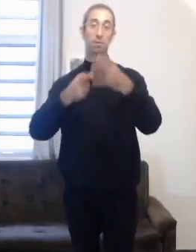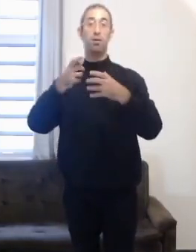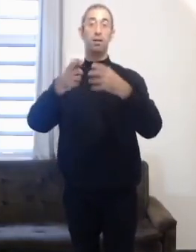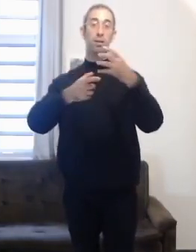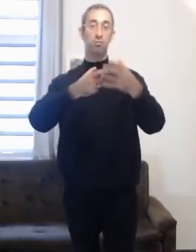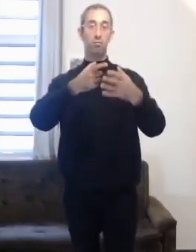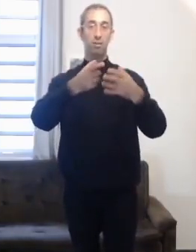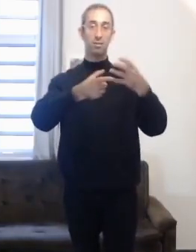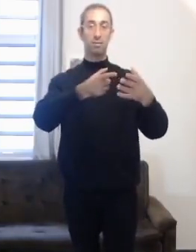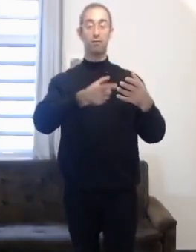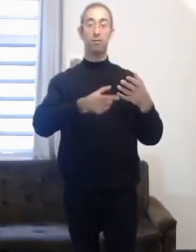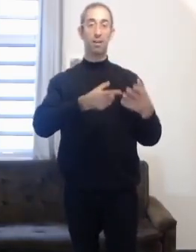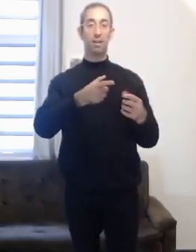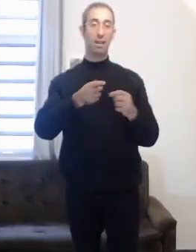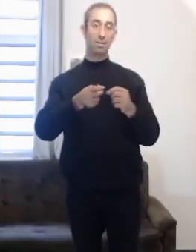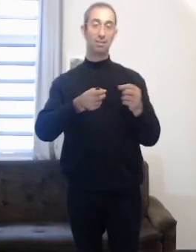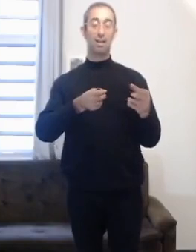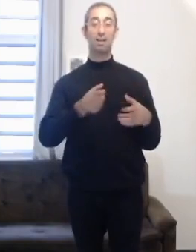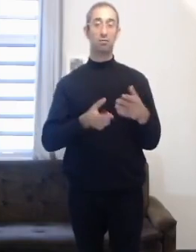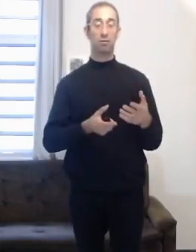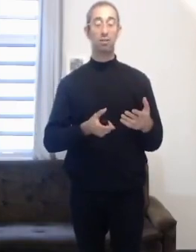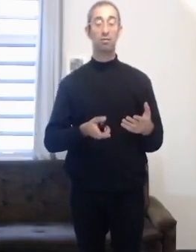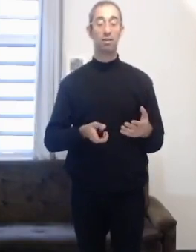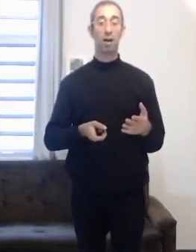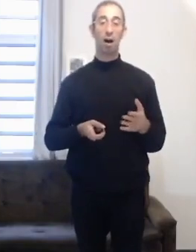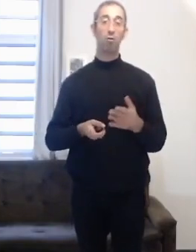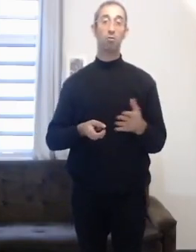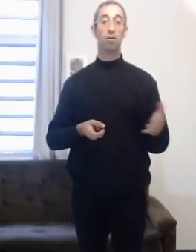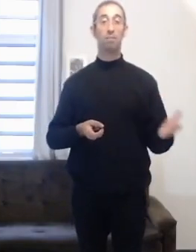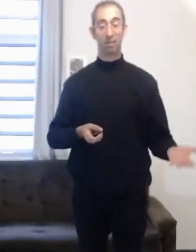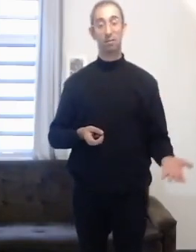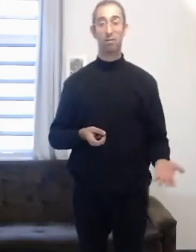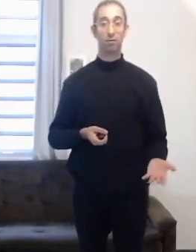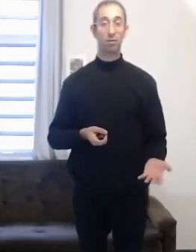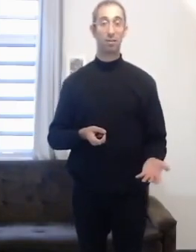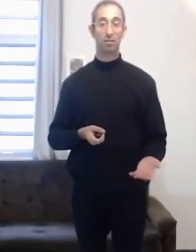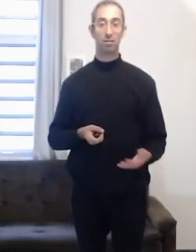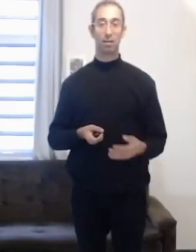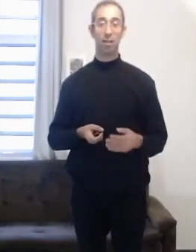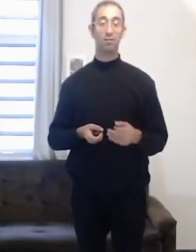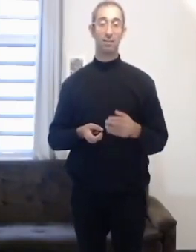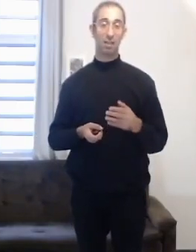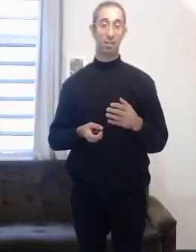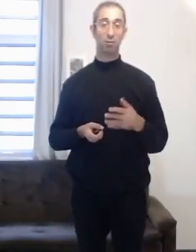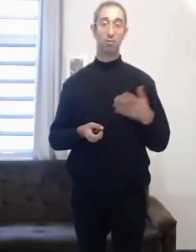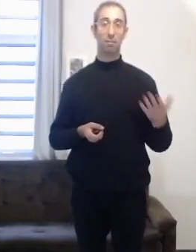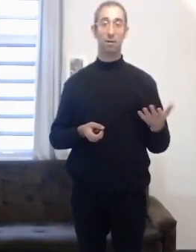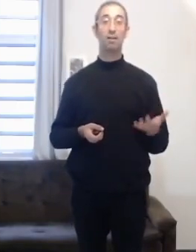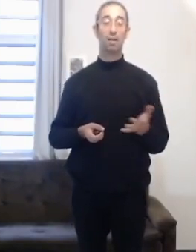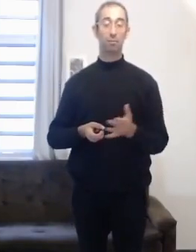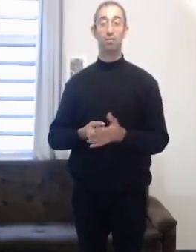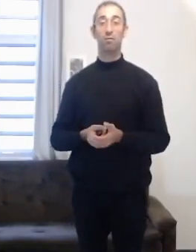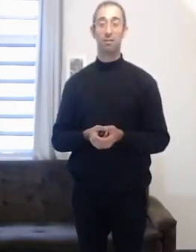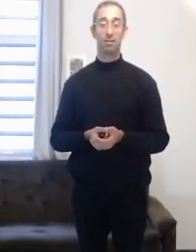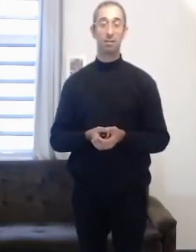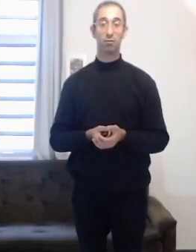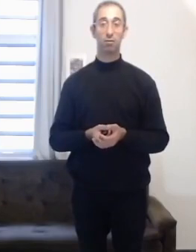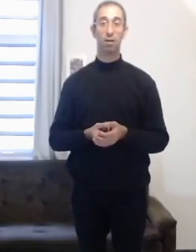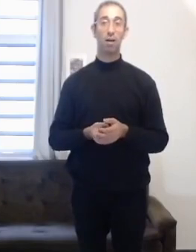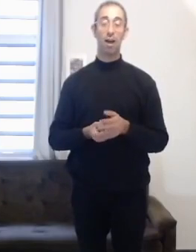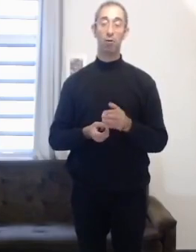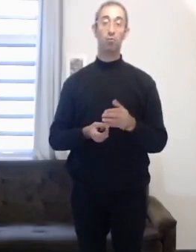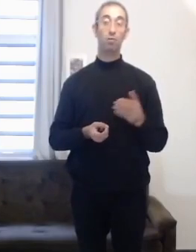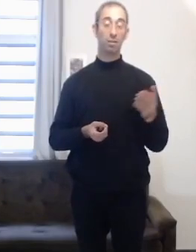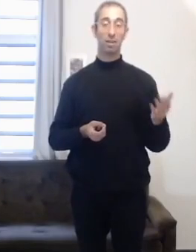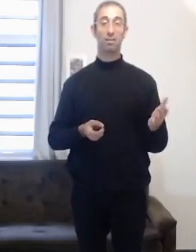irem explorando e desenvolverem essas relações ao longo da pesquisa de vocês. Caso vocês achem que isso se aplica, que é possível fazer